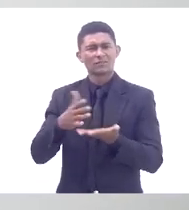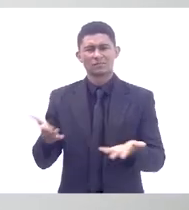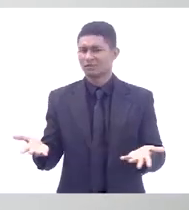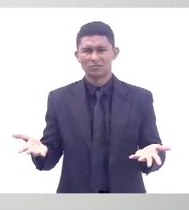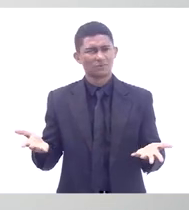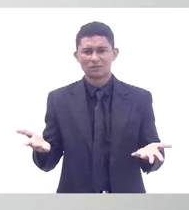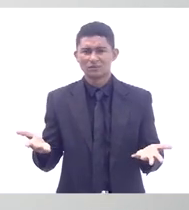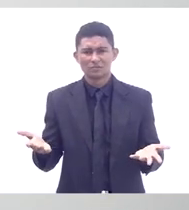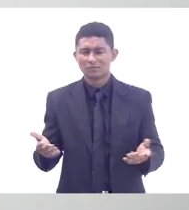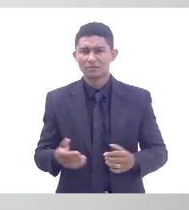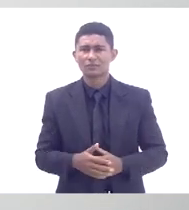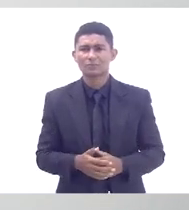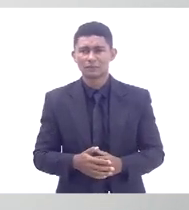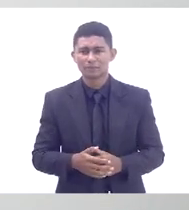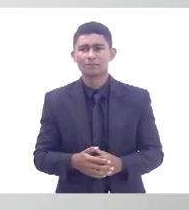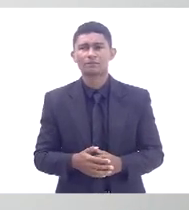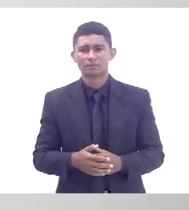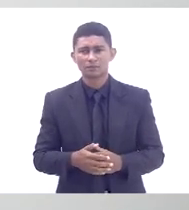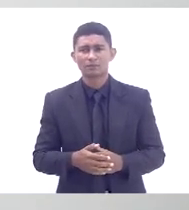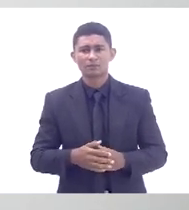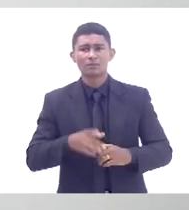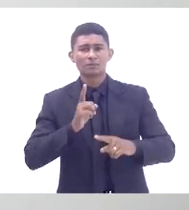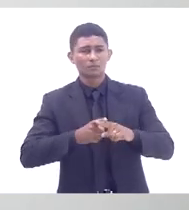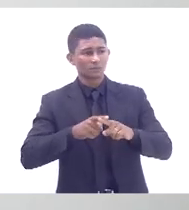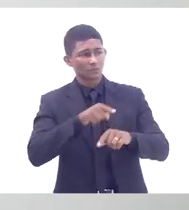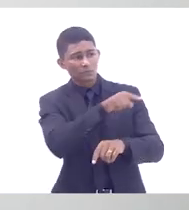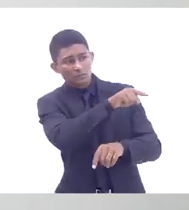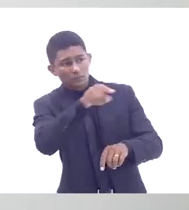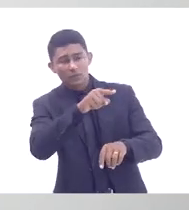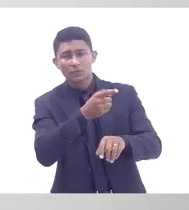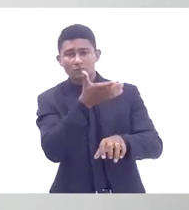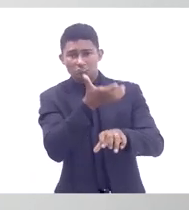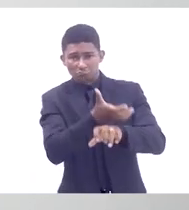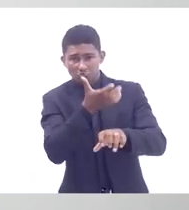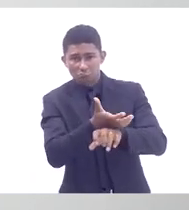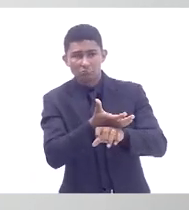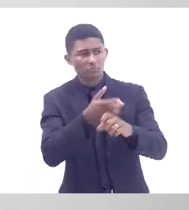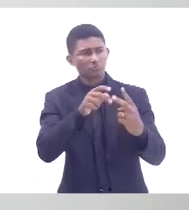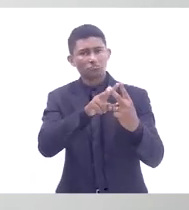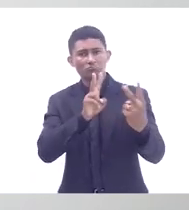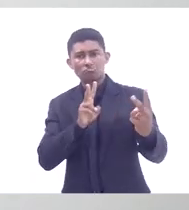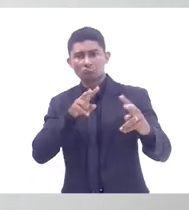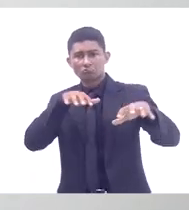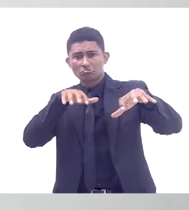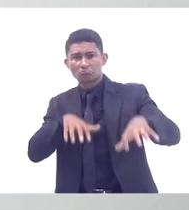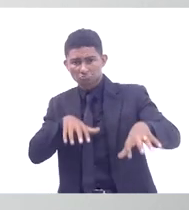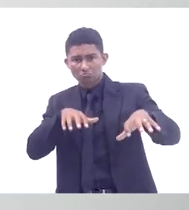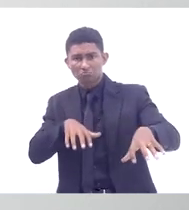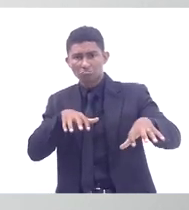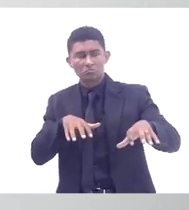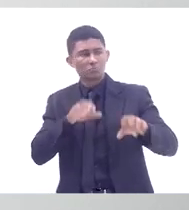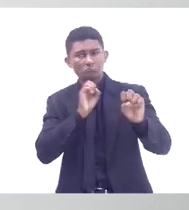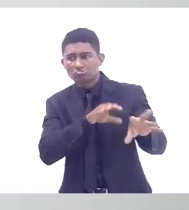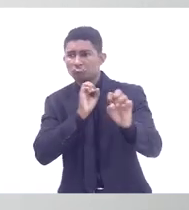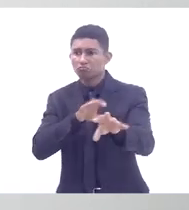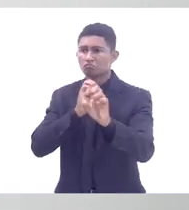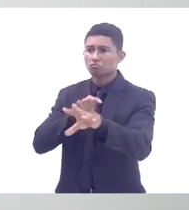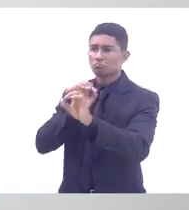da Universidade dessa disciplinas oferecidas remotamente como cargas horárias